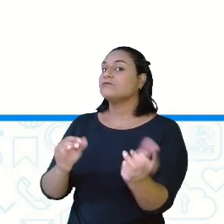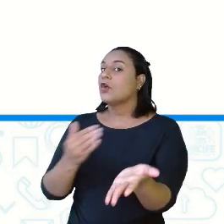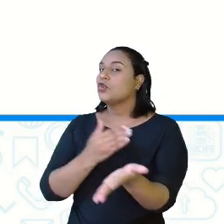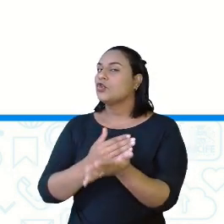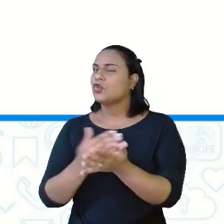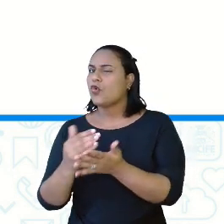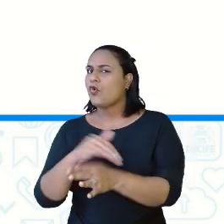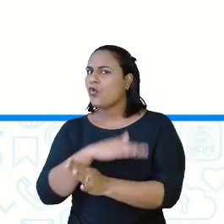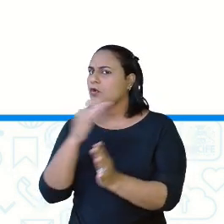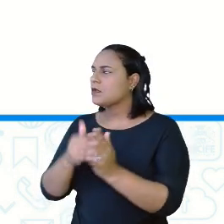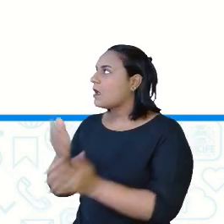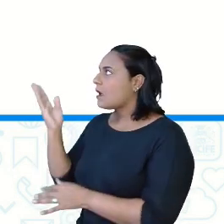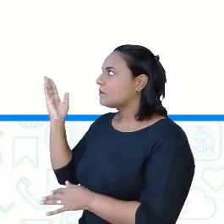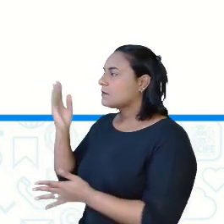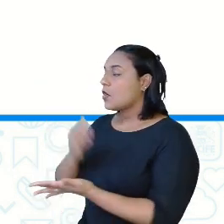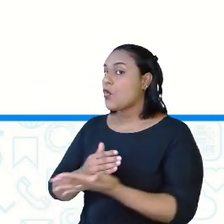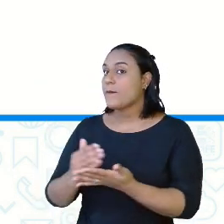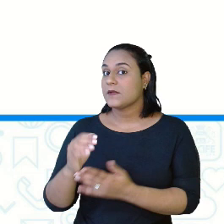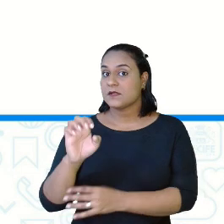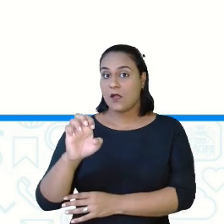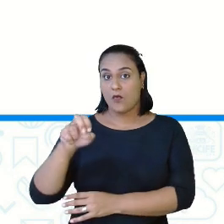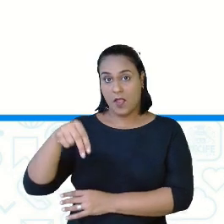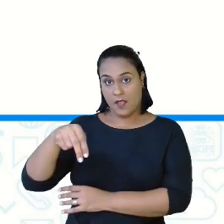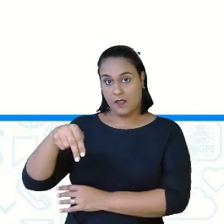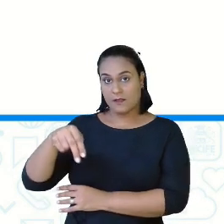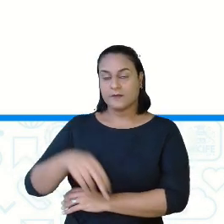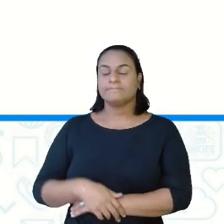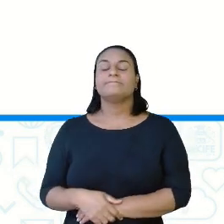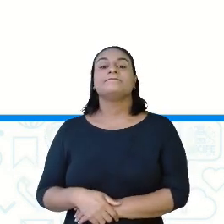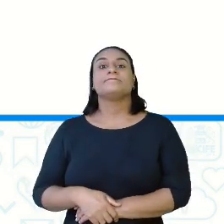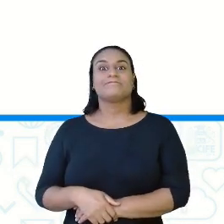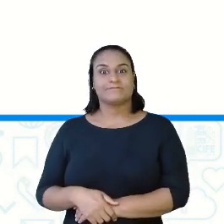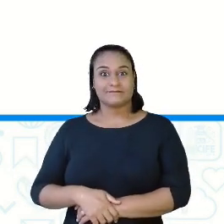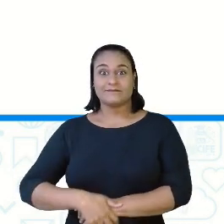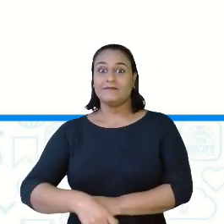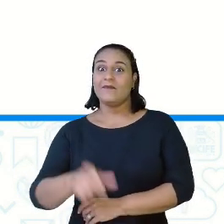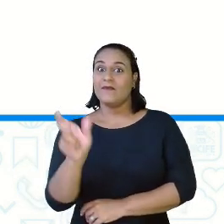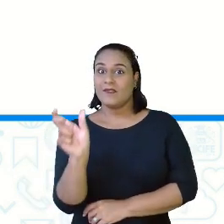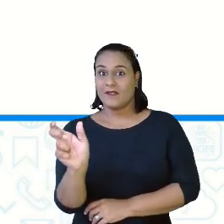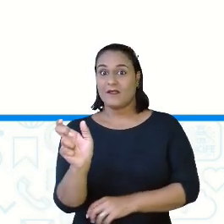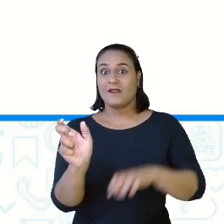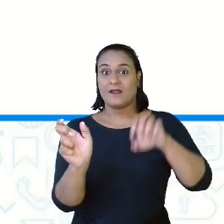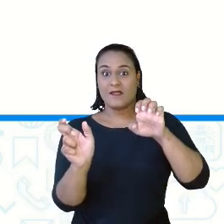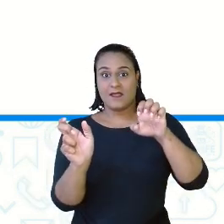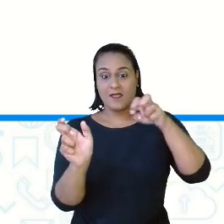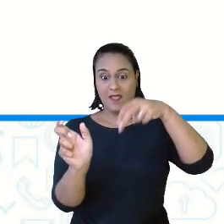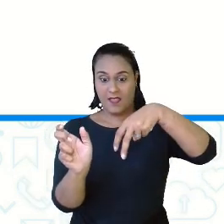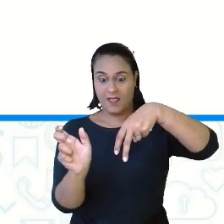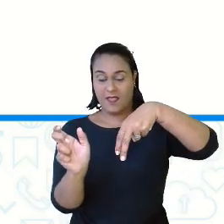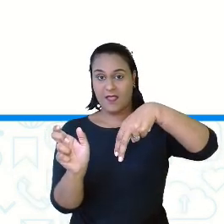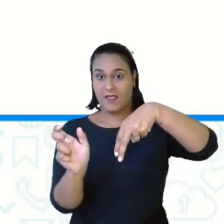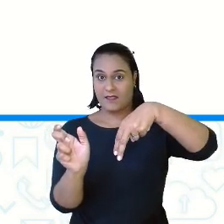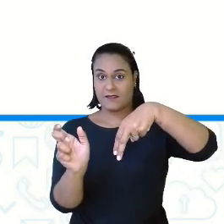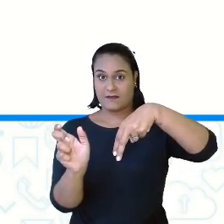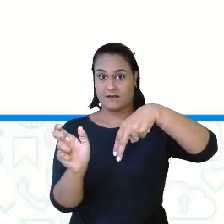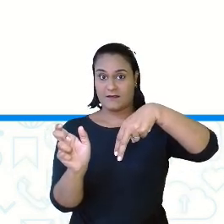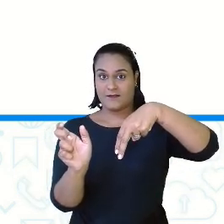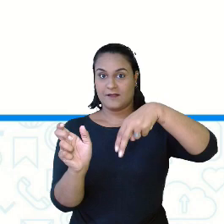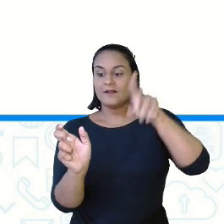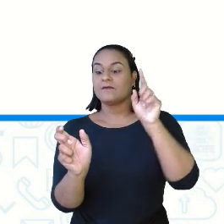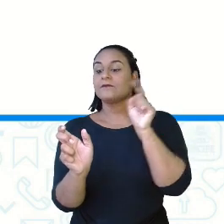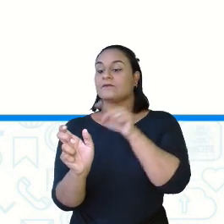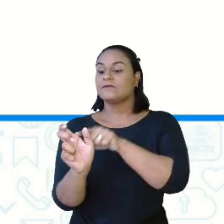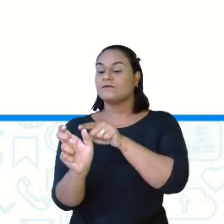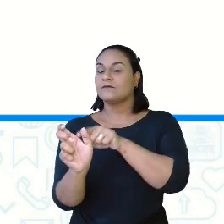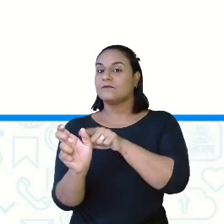em. E aí, o que é que acontece? Quando as palavras são iniciadas com a sílaba em, a gente coloca